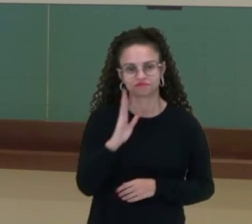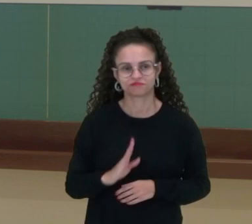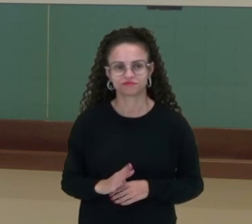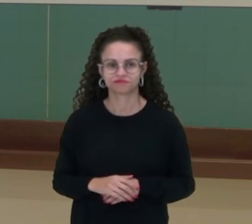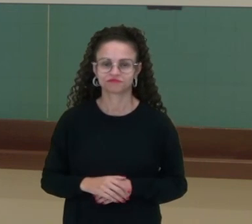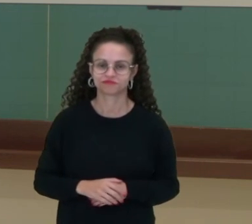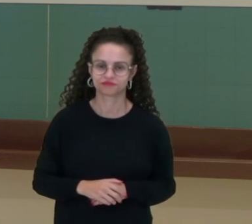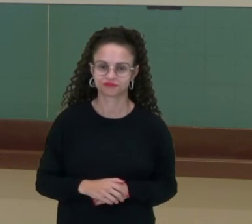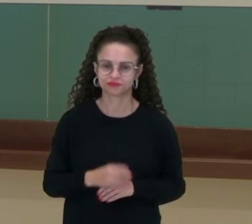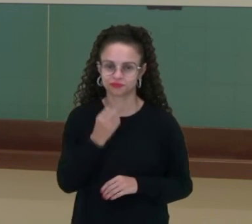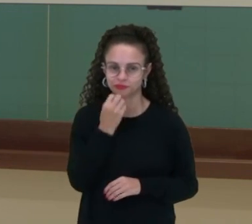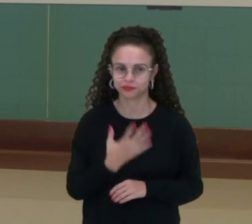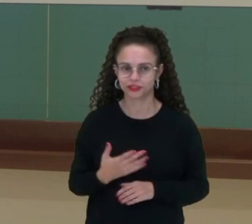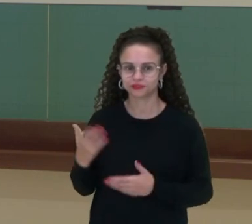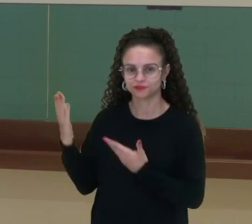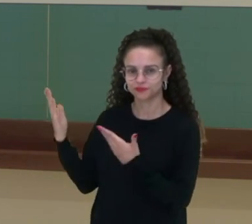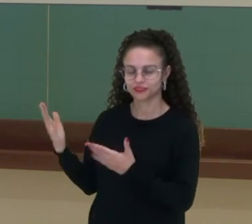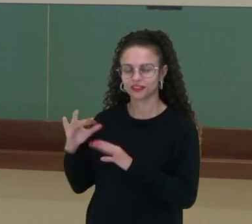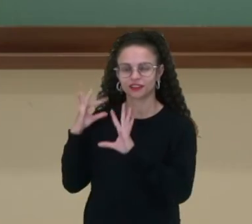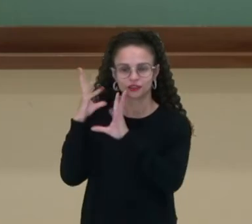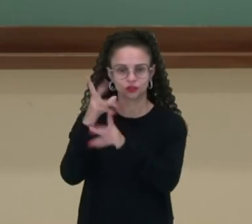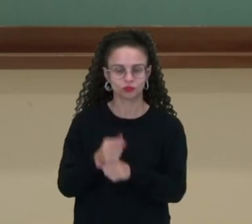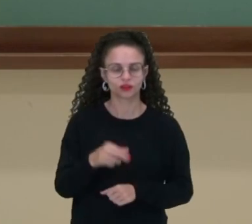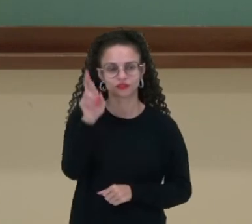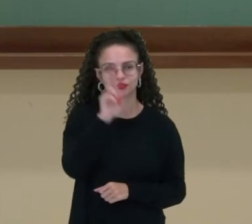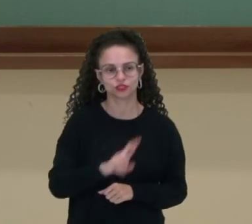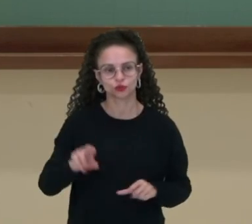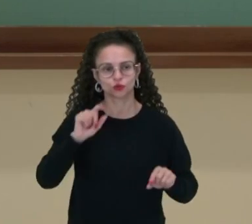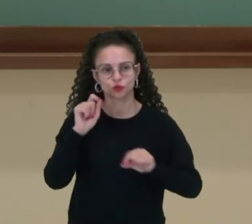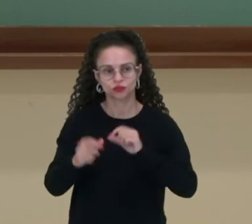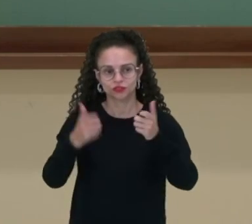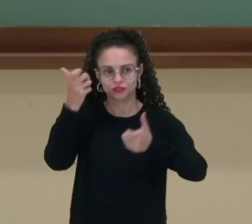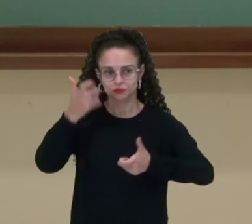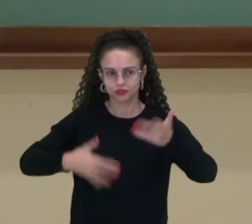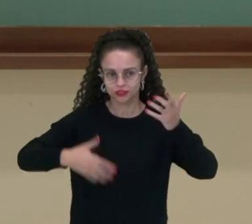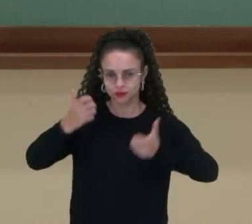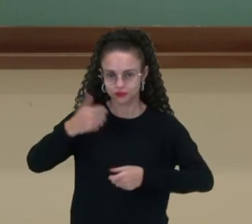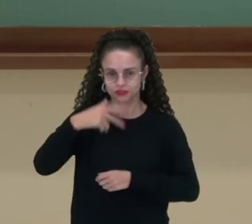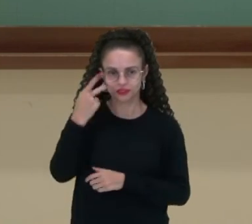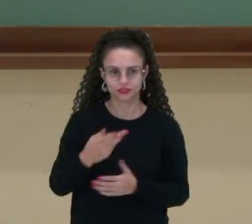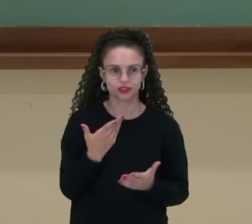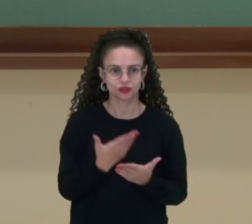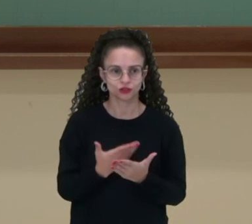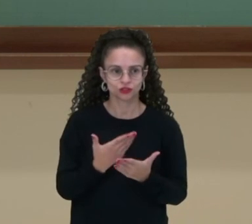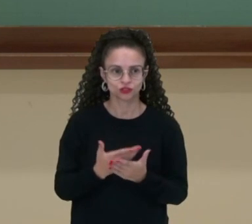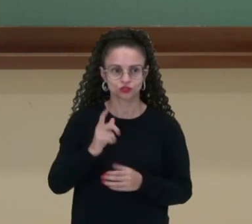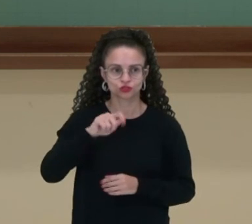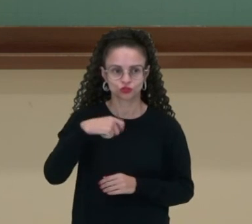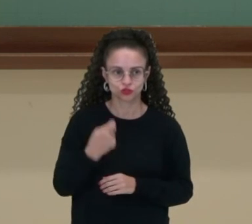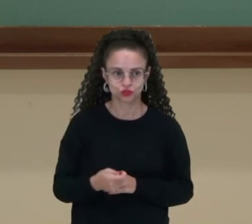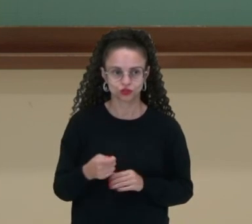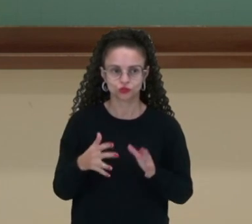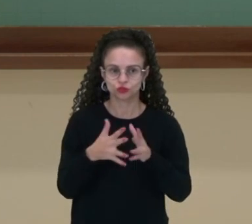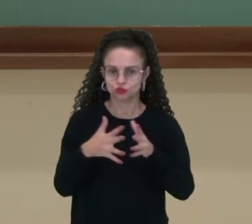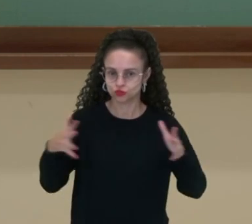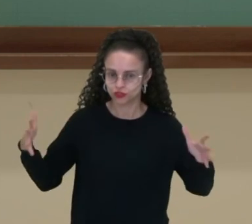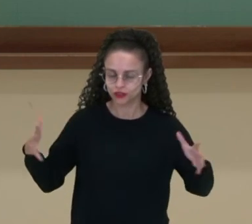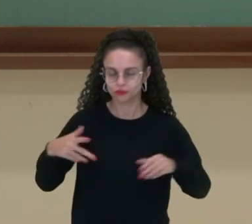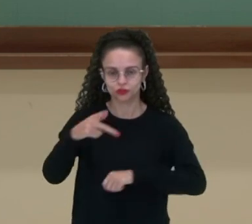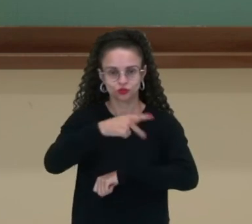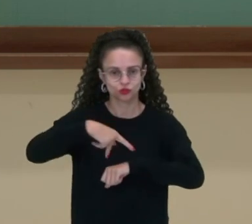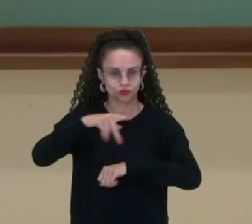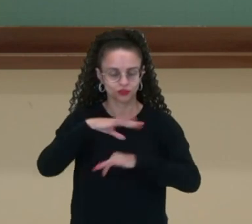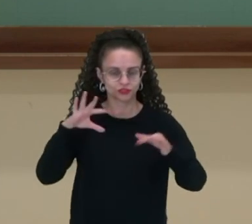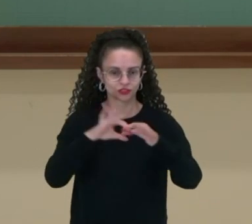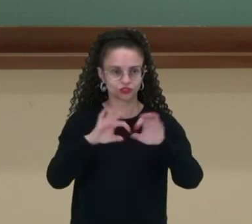Muito bem, e aqui nós temos então a retomada, né? O que nós falamos durante essa aula? Falamos então quanto ao tamanho do nosso país, baseado